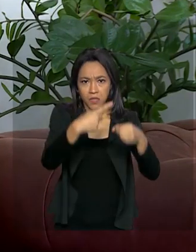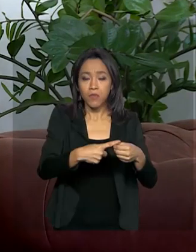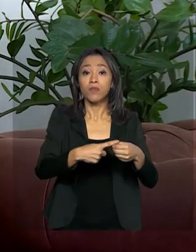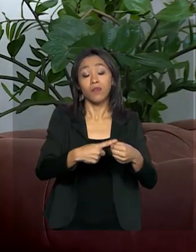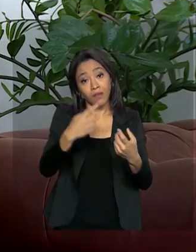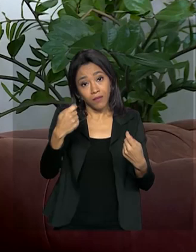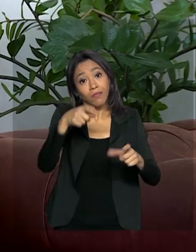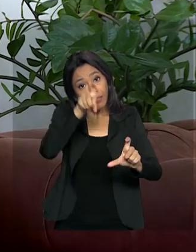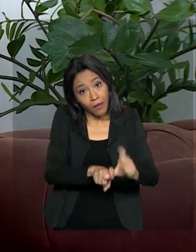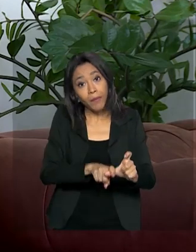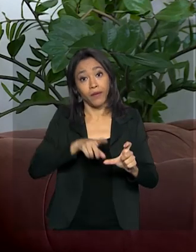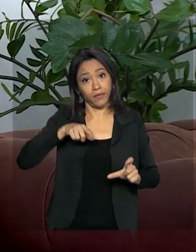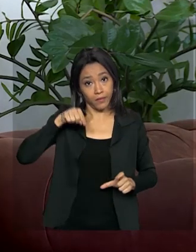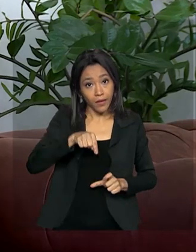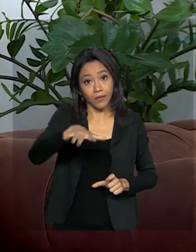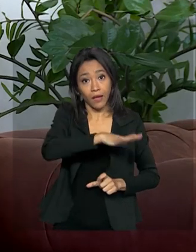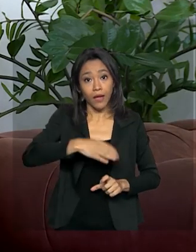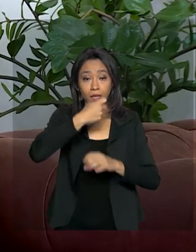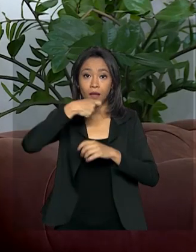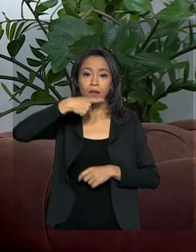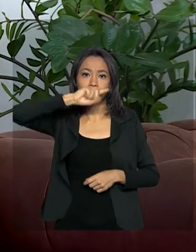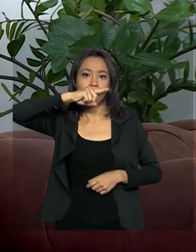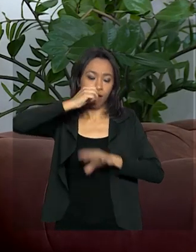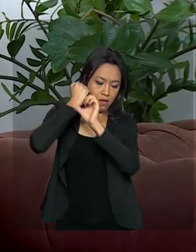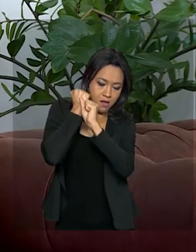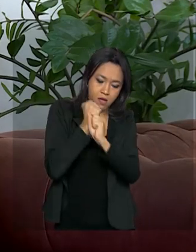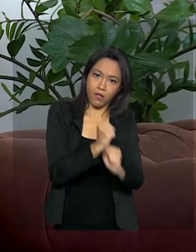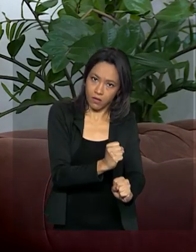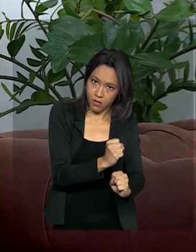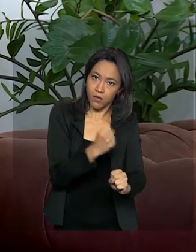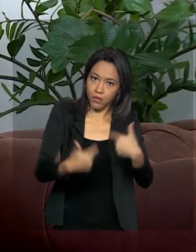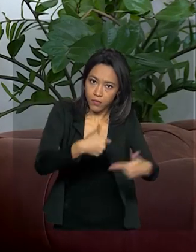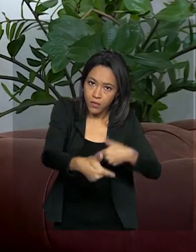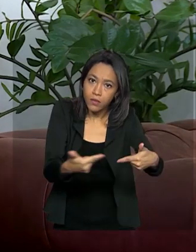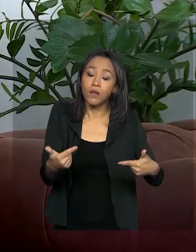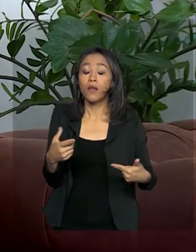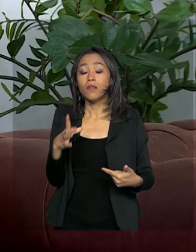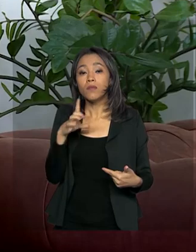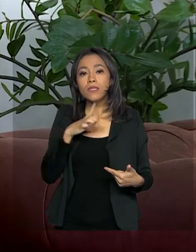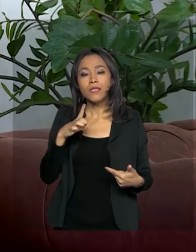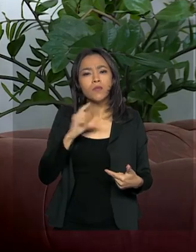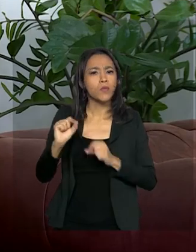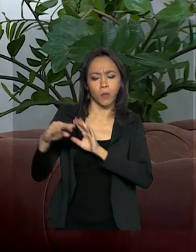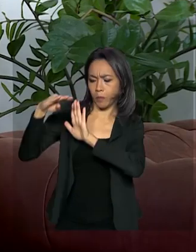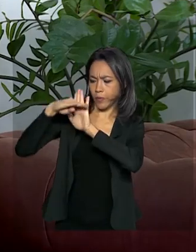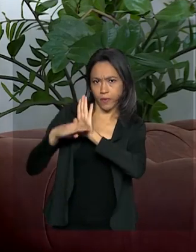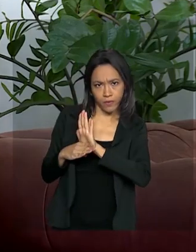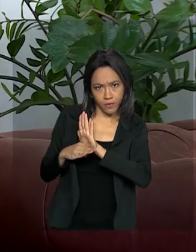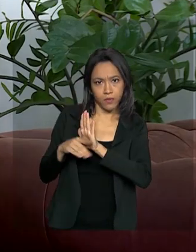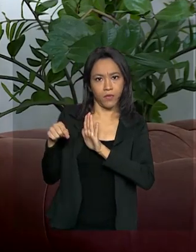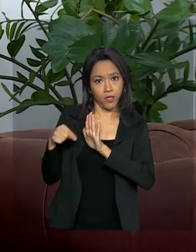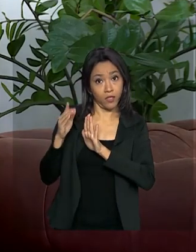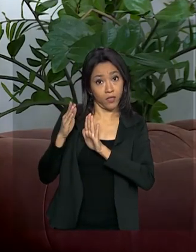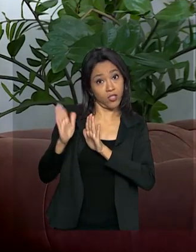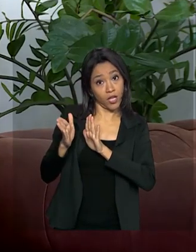da atividade é canavieira a então a nós temos aí é um programa que está